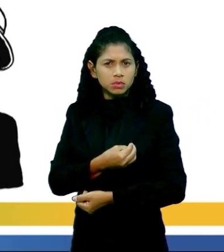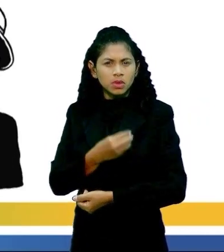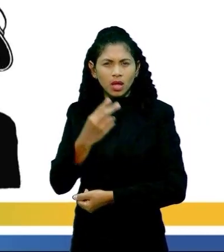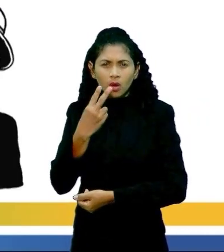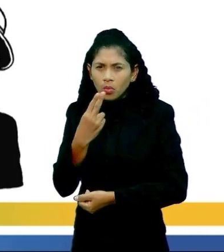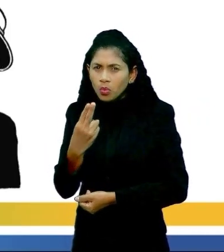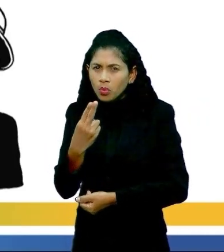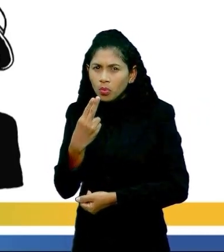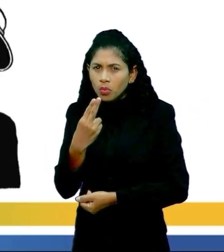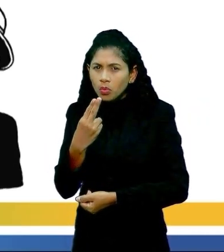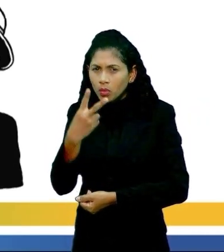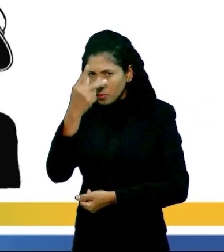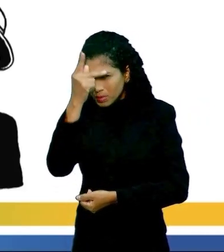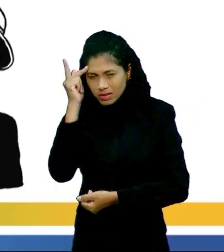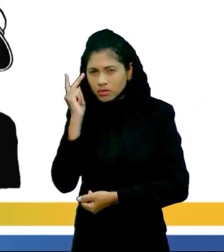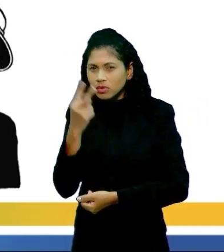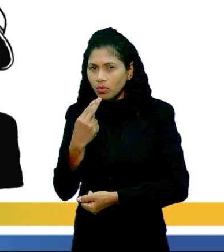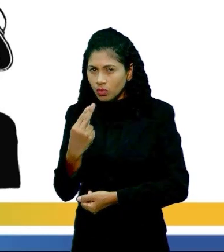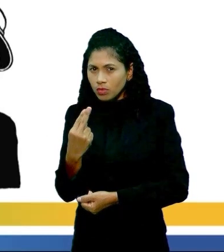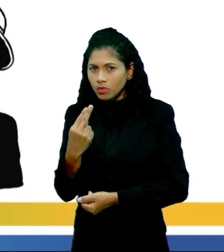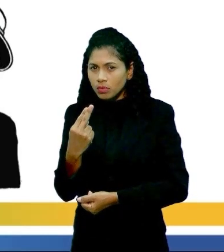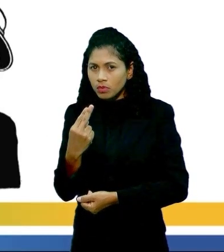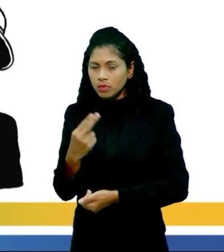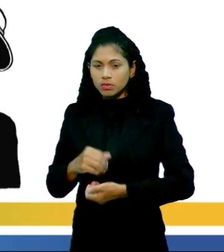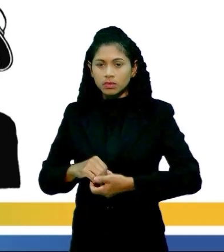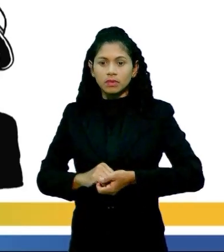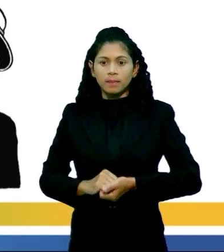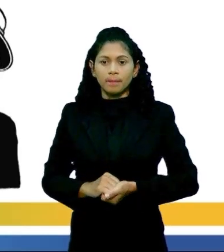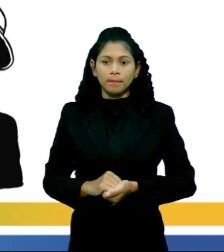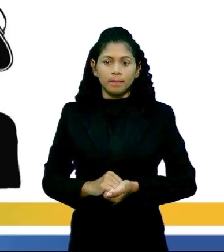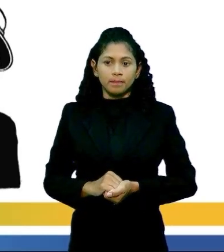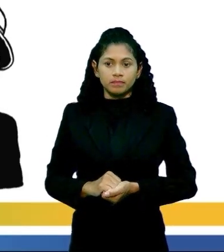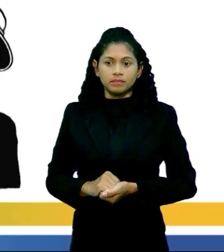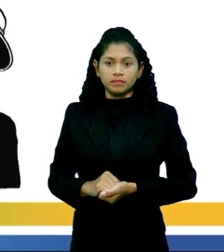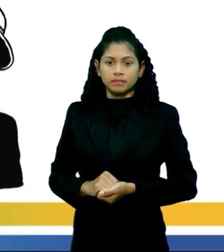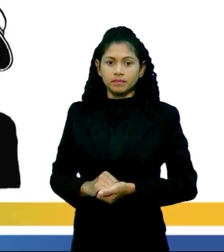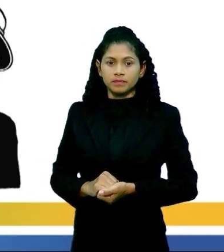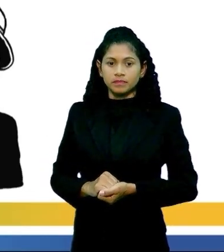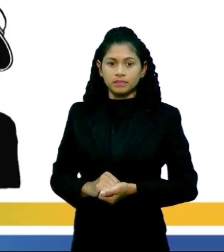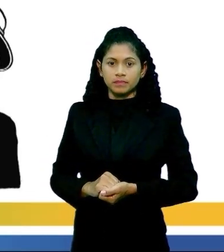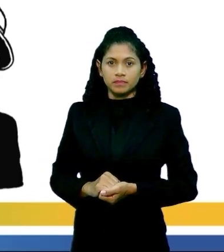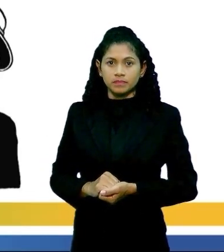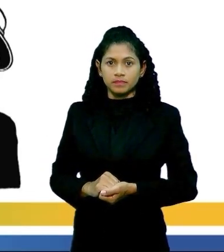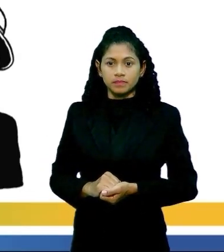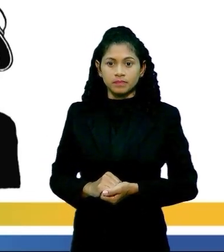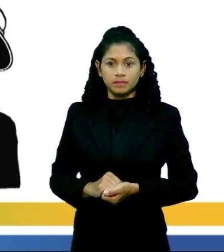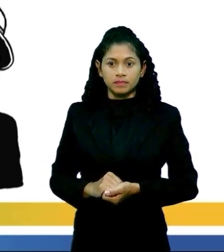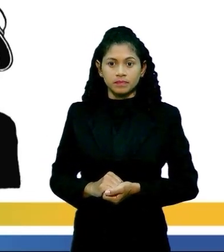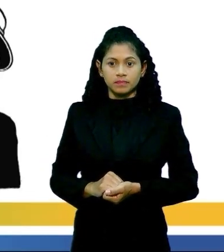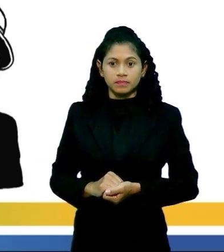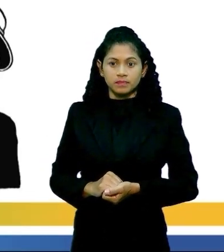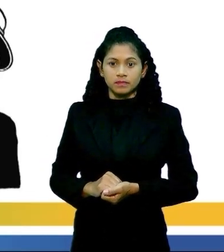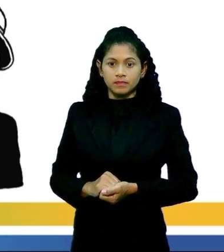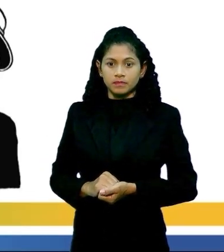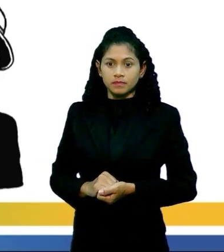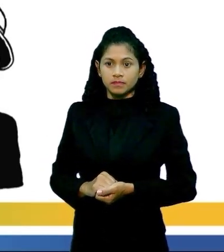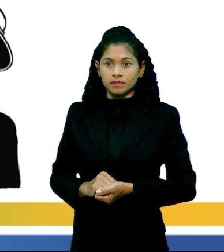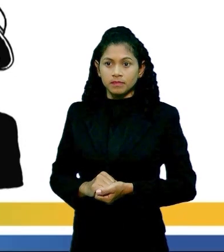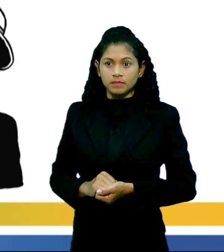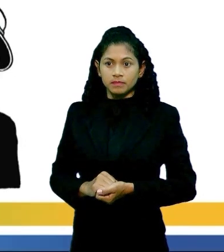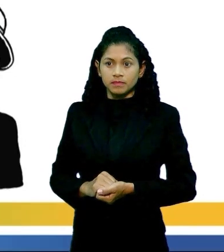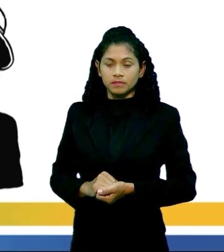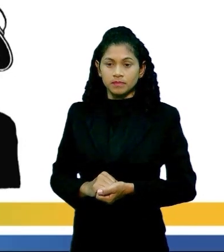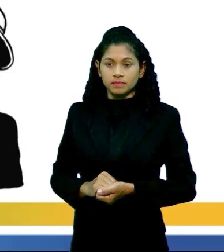né? Apesar de falar implicitamente que há justamente uma uma qualidade inferior na vida dos